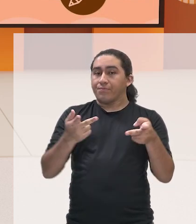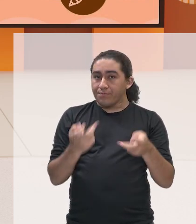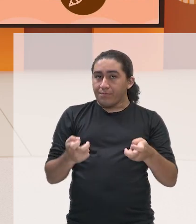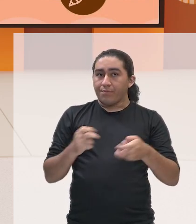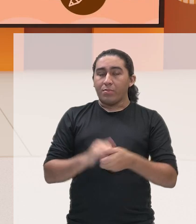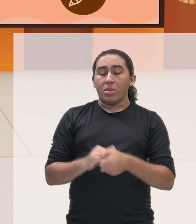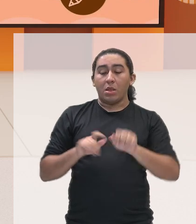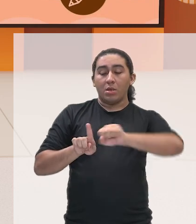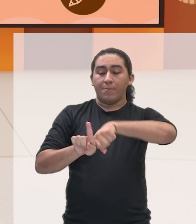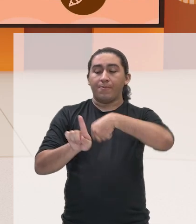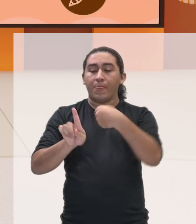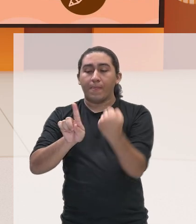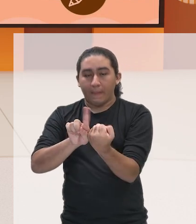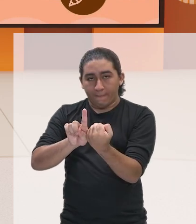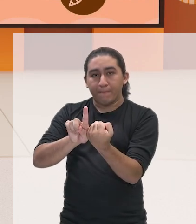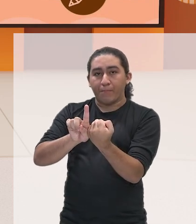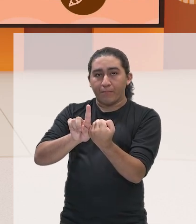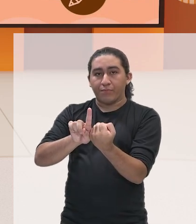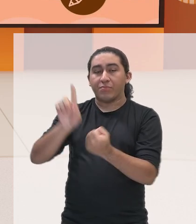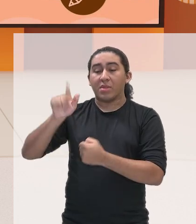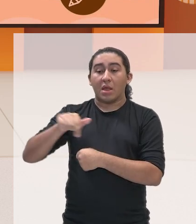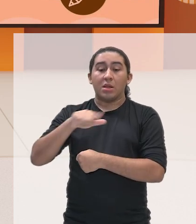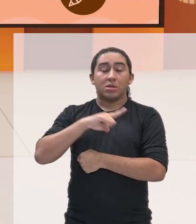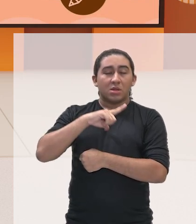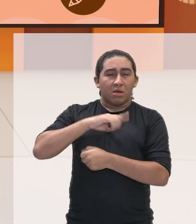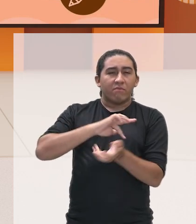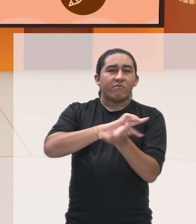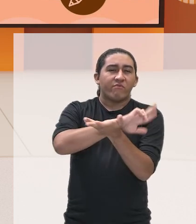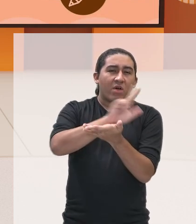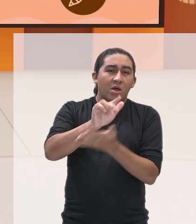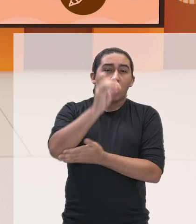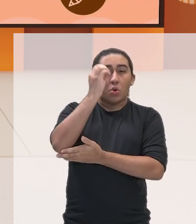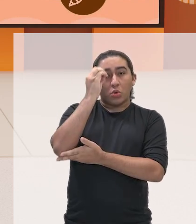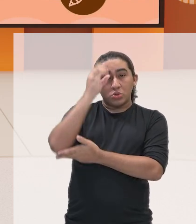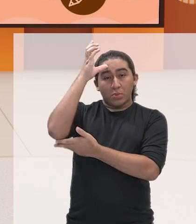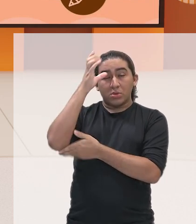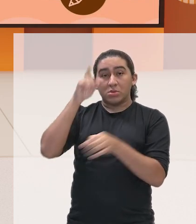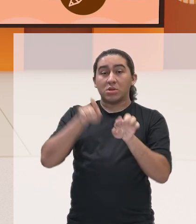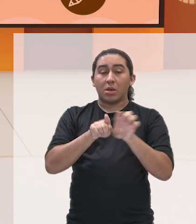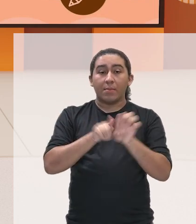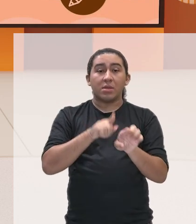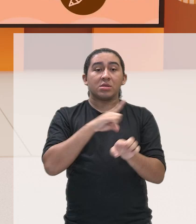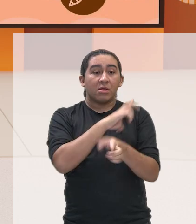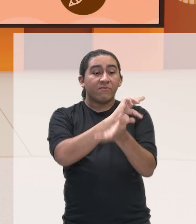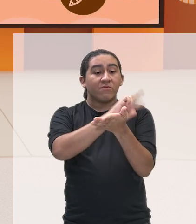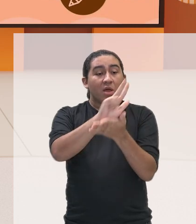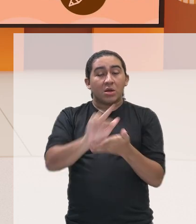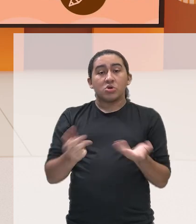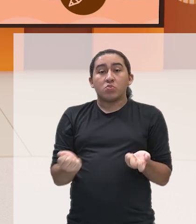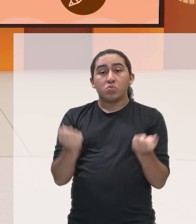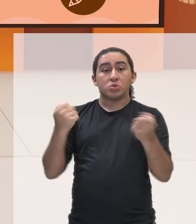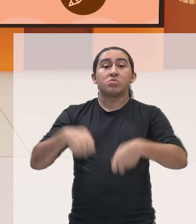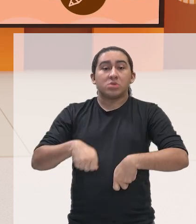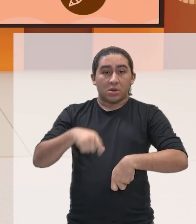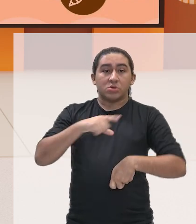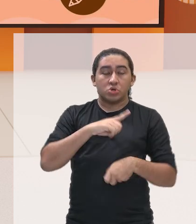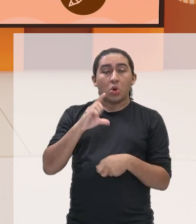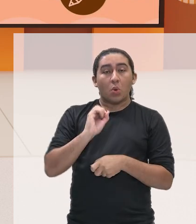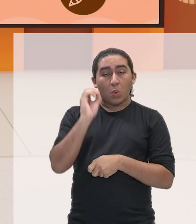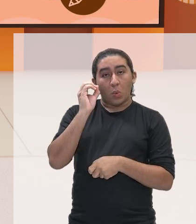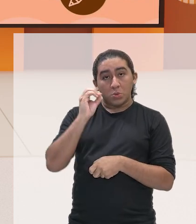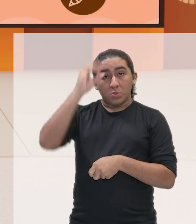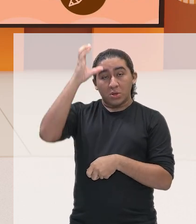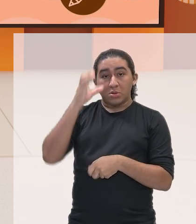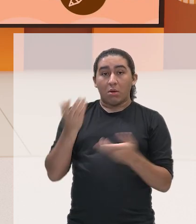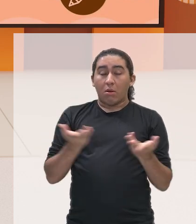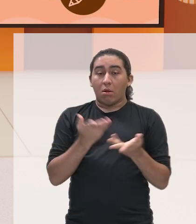né, toda ela tem vários conhecimentos, né? Nós temos aí várias formas, né, de conhecer.